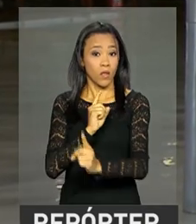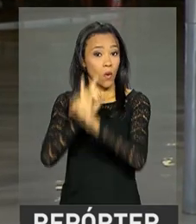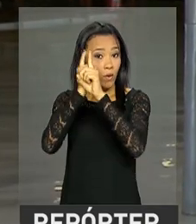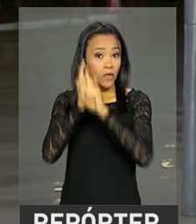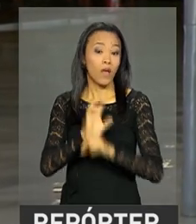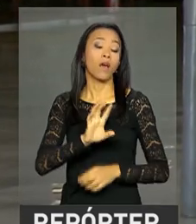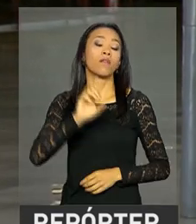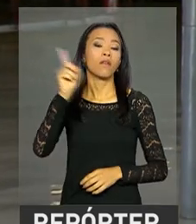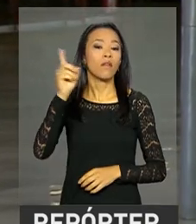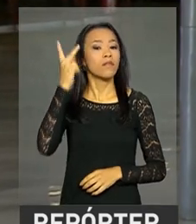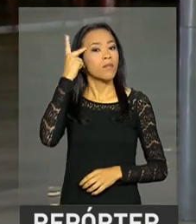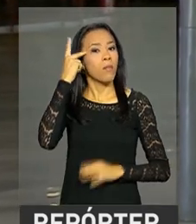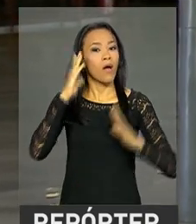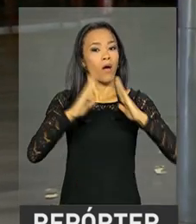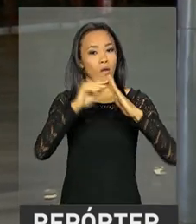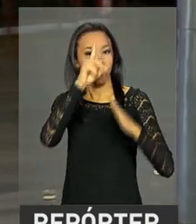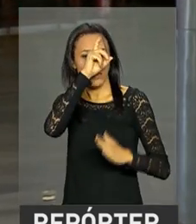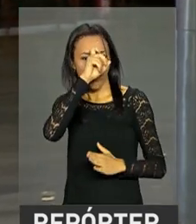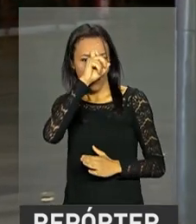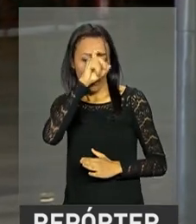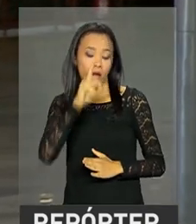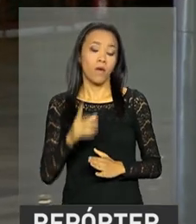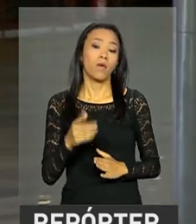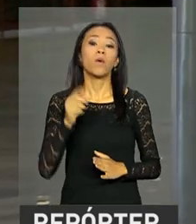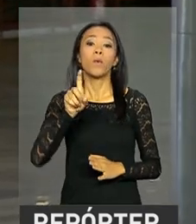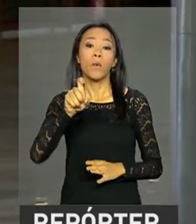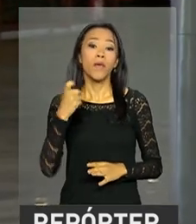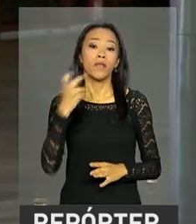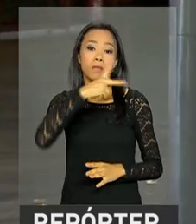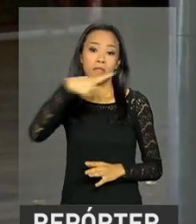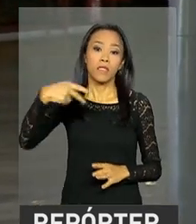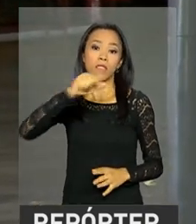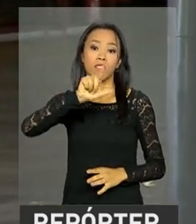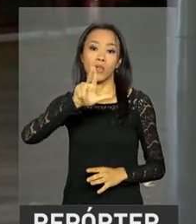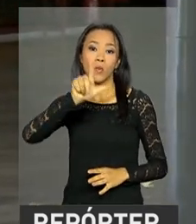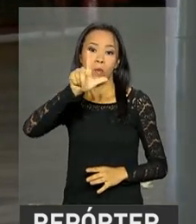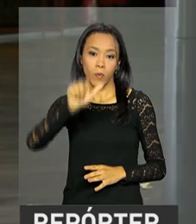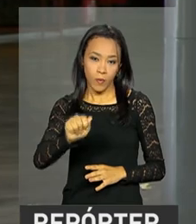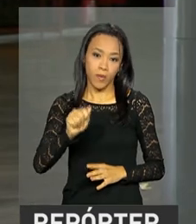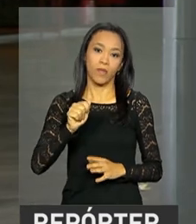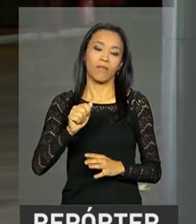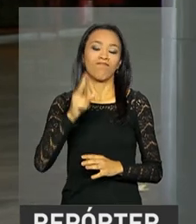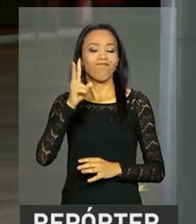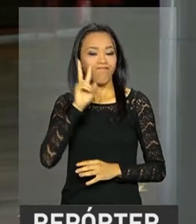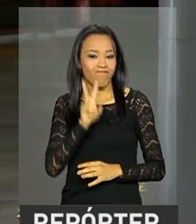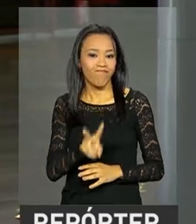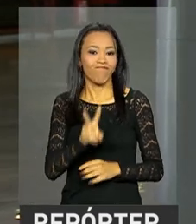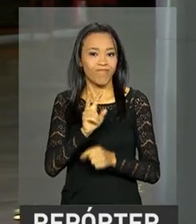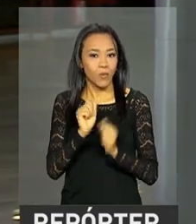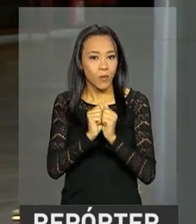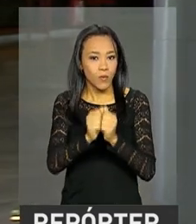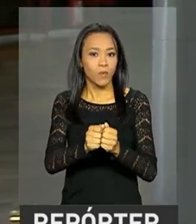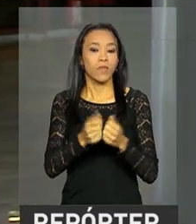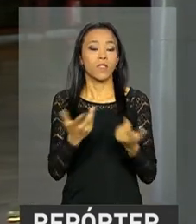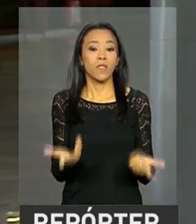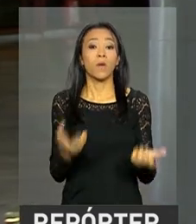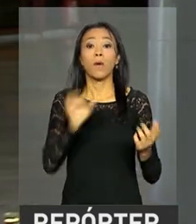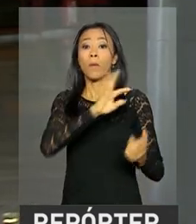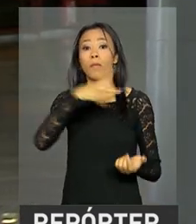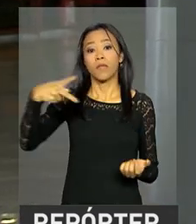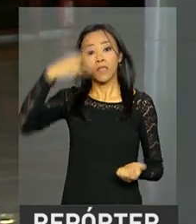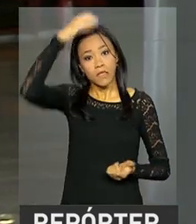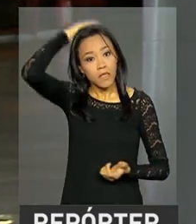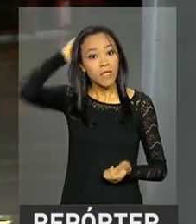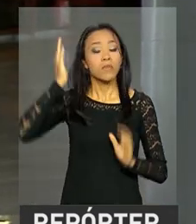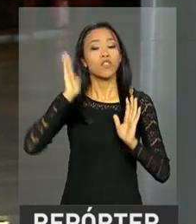Sírio libanes em São Paulo onde o ex-presidente Lula acompanha a situação da ex-mulher o presidente Michel Temer